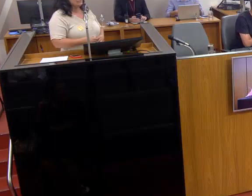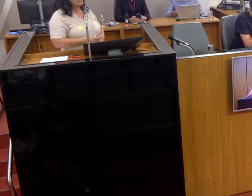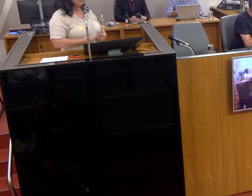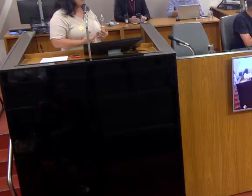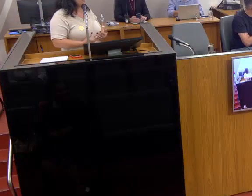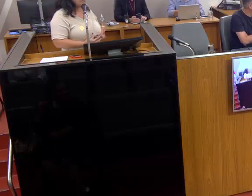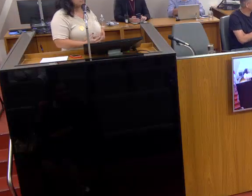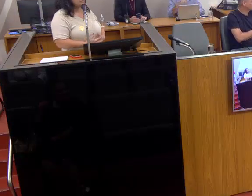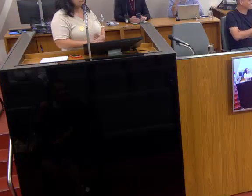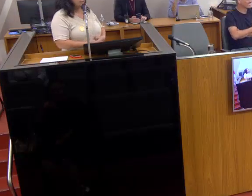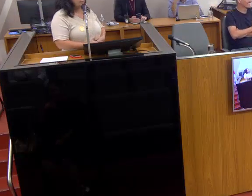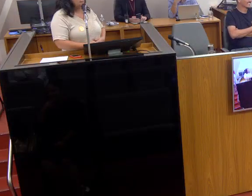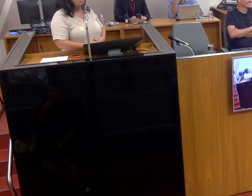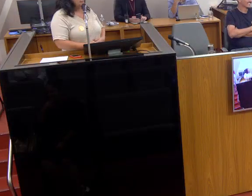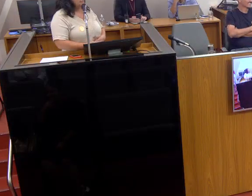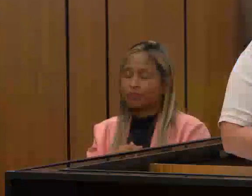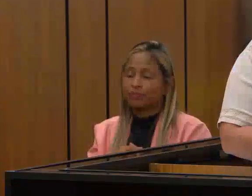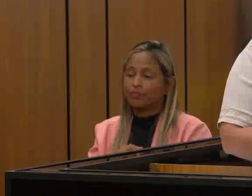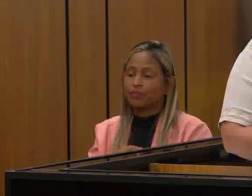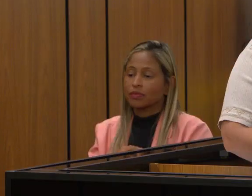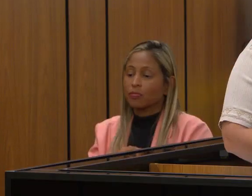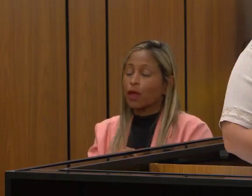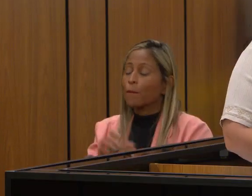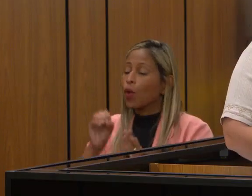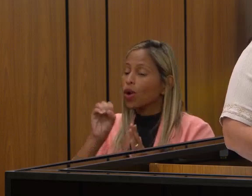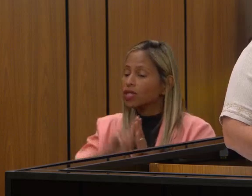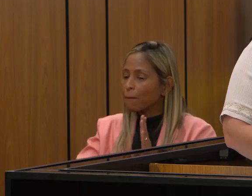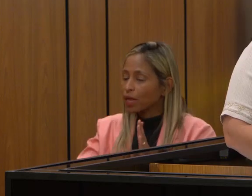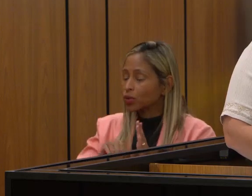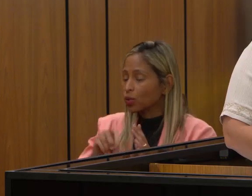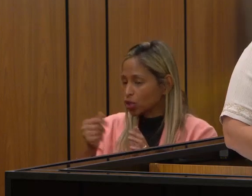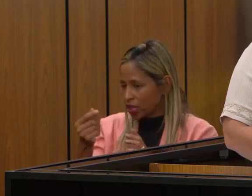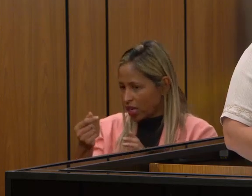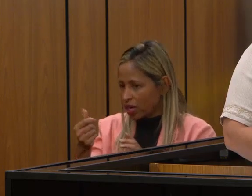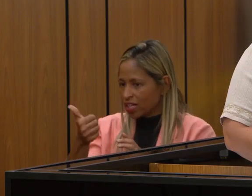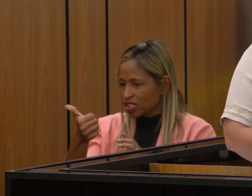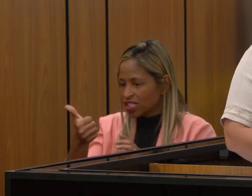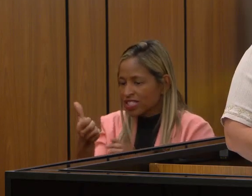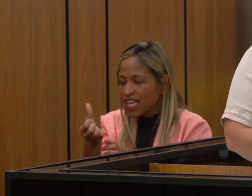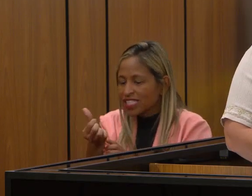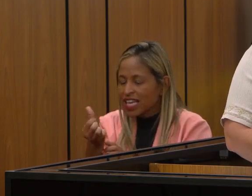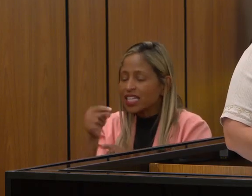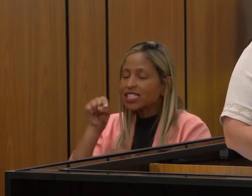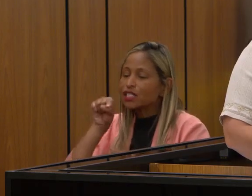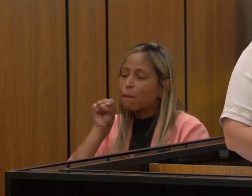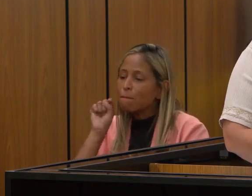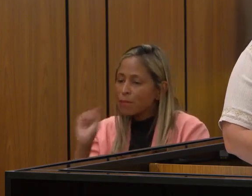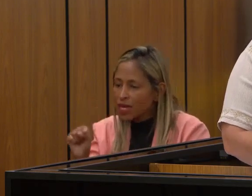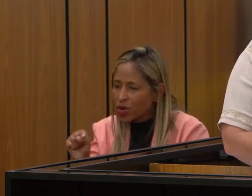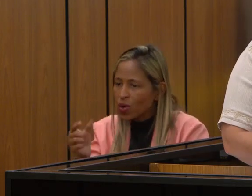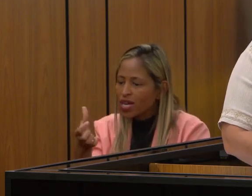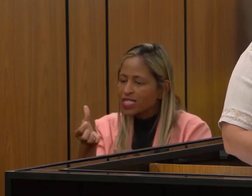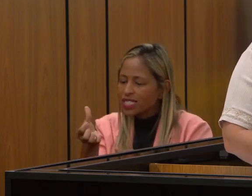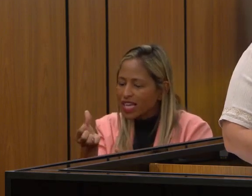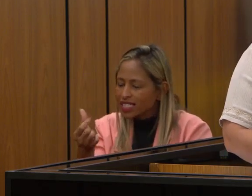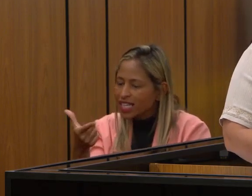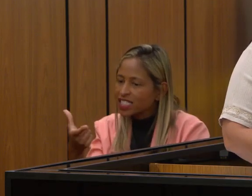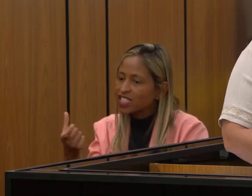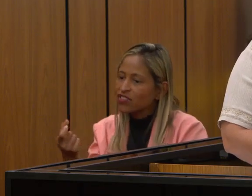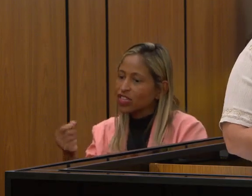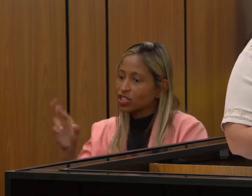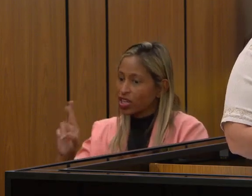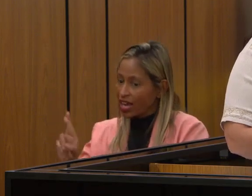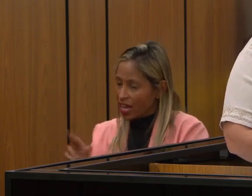eles falaram que ia ter e que meu orçamento ia ficar por 16 20